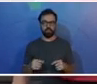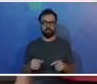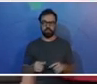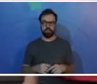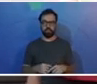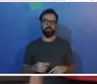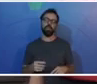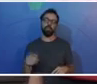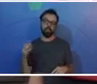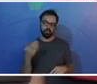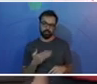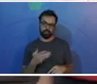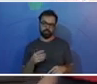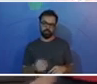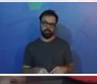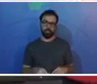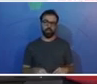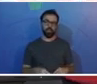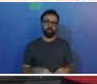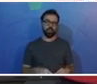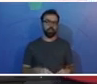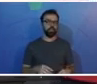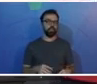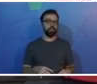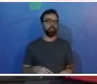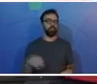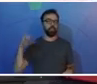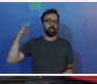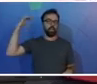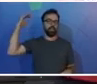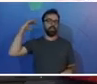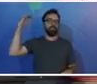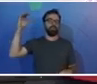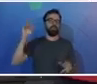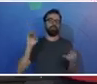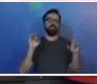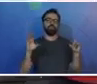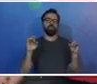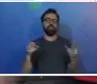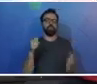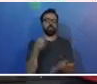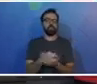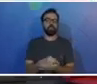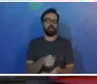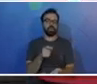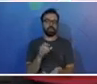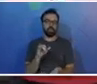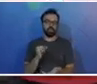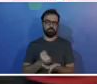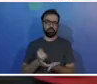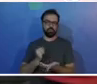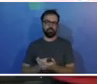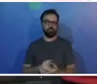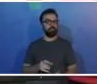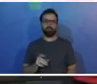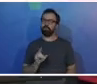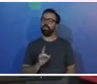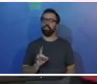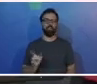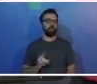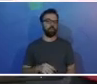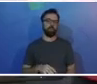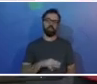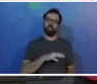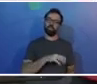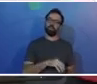falamos que todos os produtos têm impostos, só os adultos? Não. Todas as pessoas que